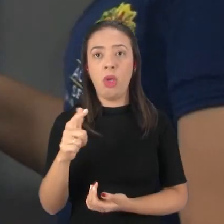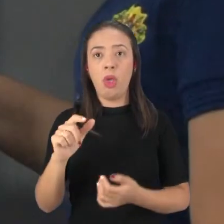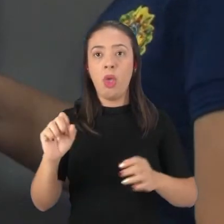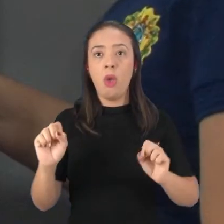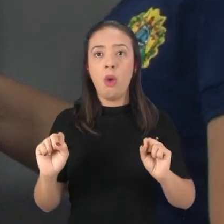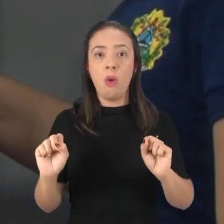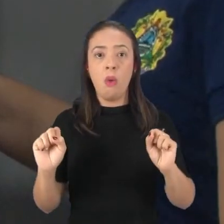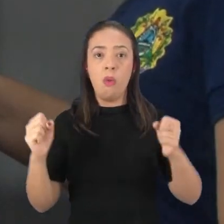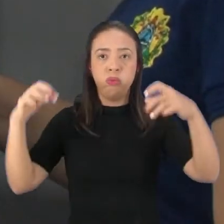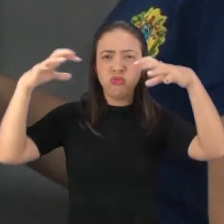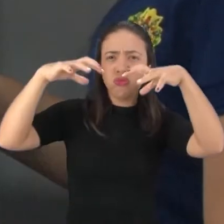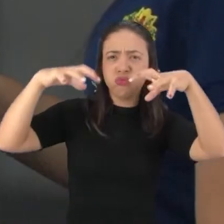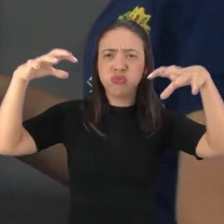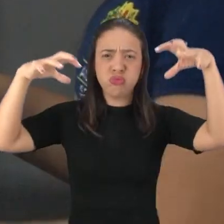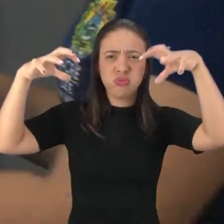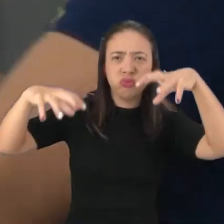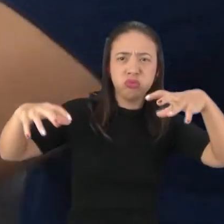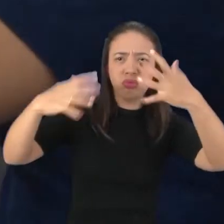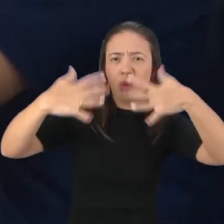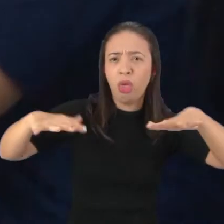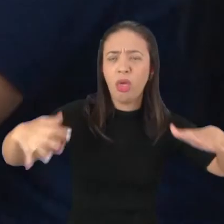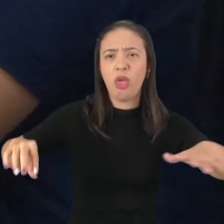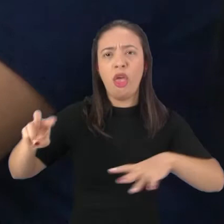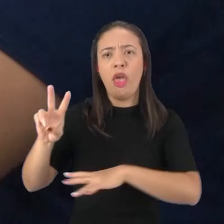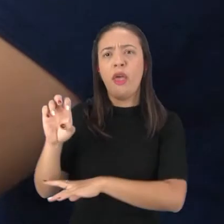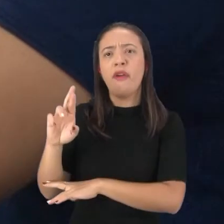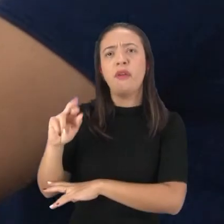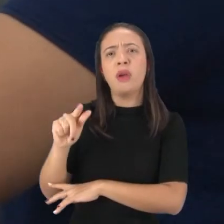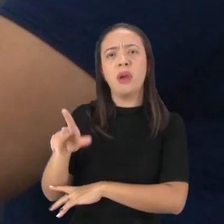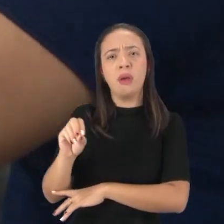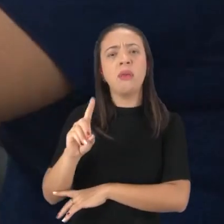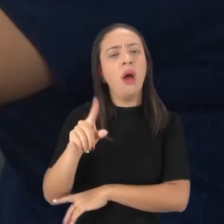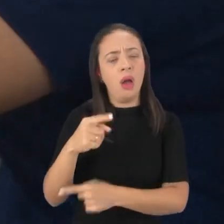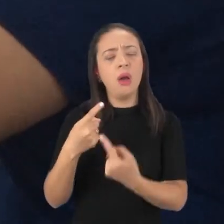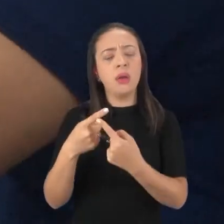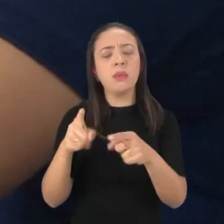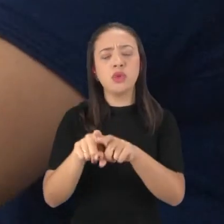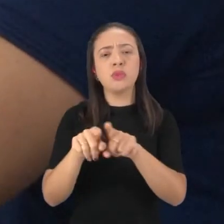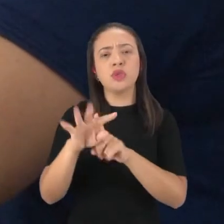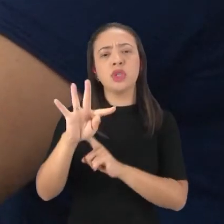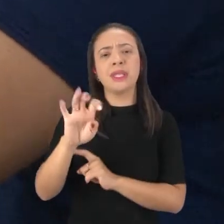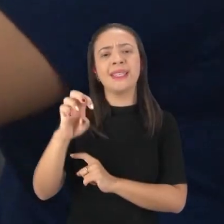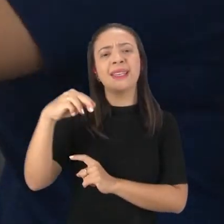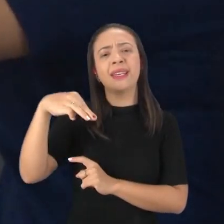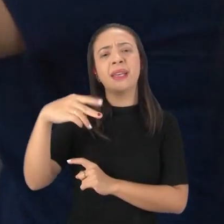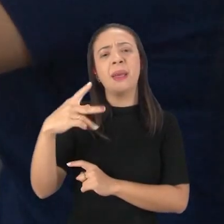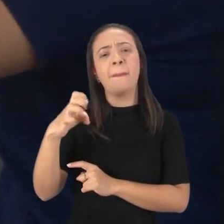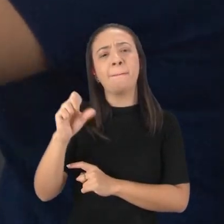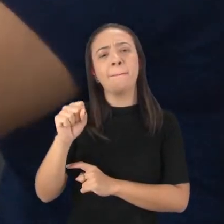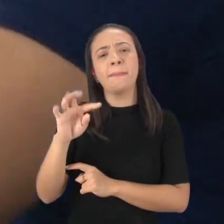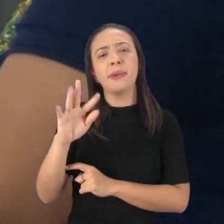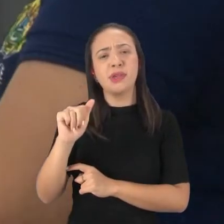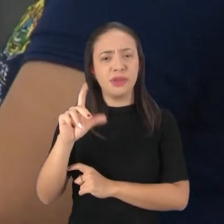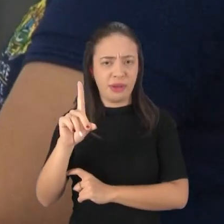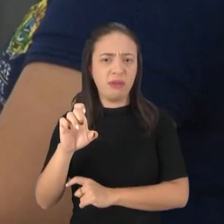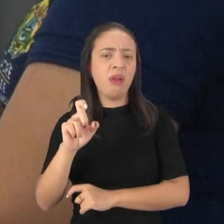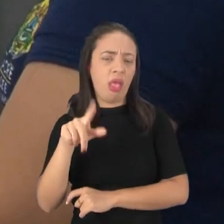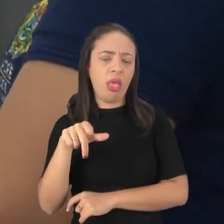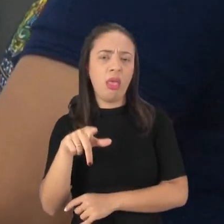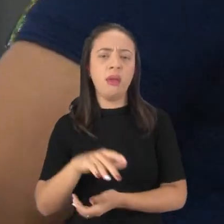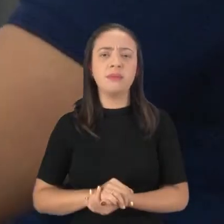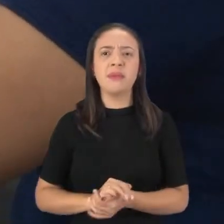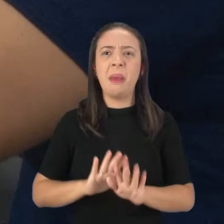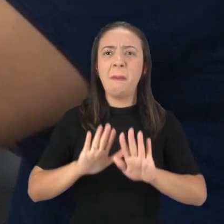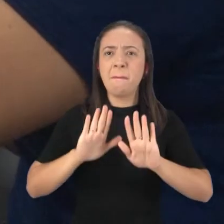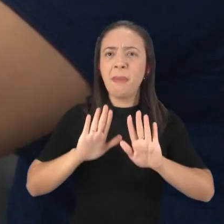que é tempestade de verão, tá? São os tipos de tempestade? São. Essa informação ela está correta. É um tipo de tempestade,